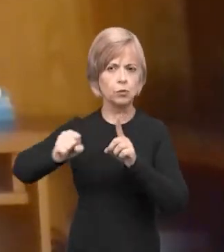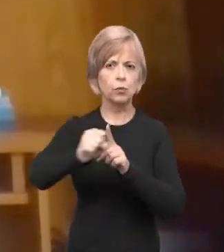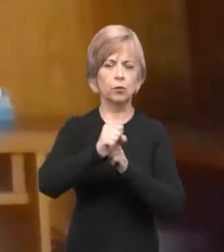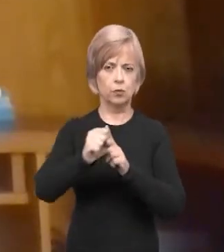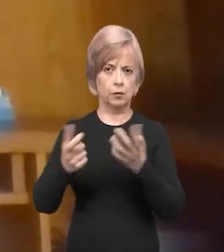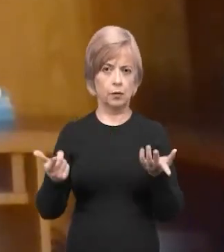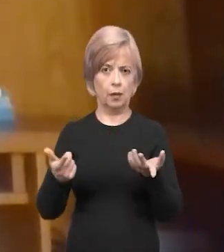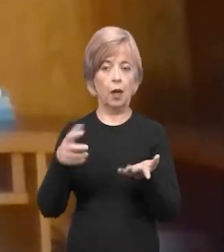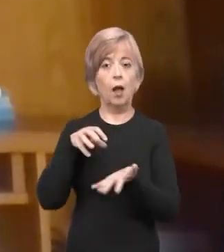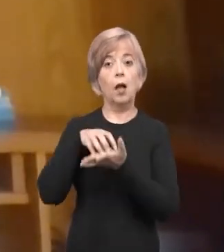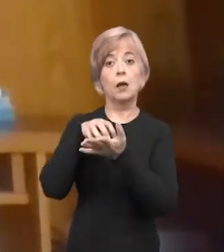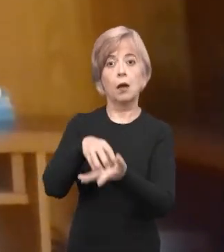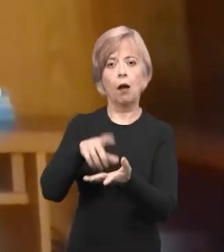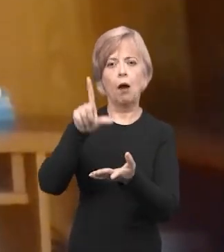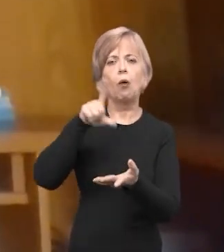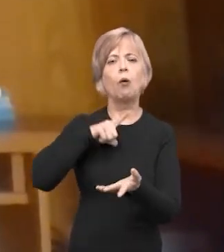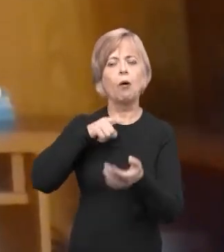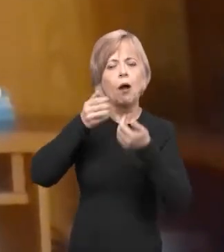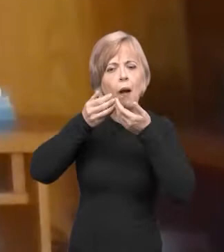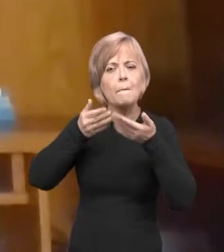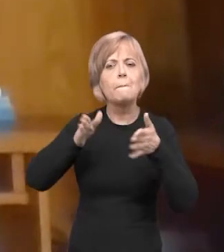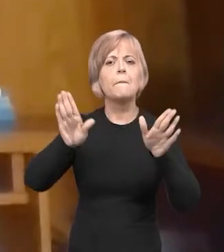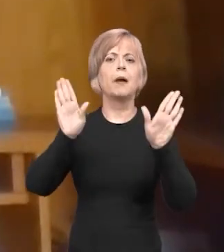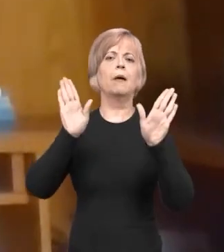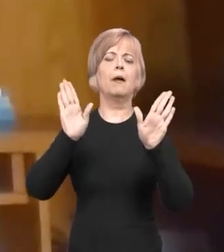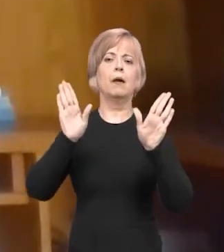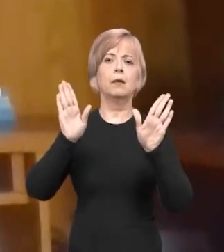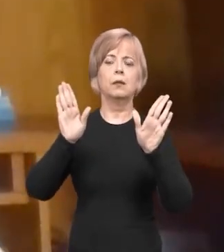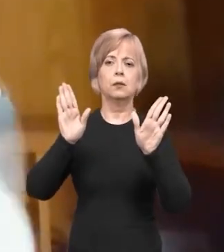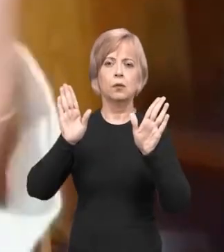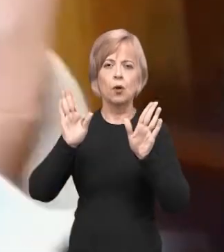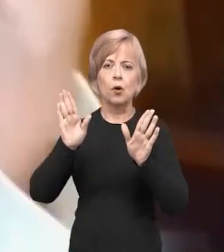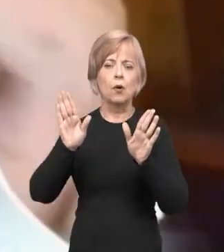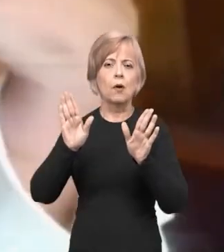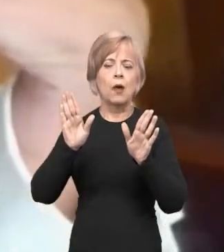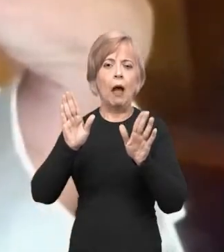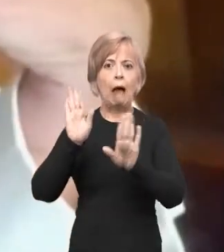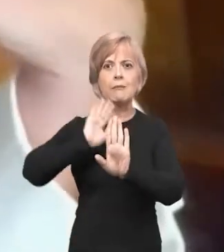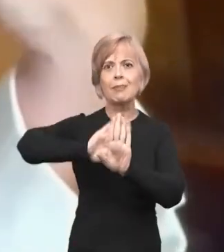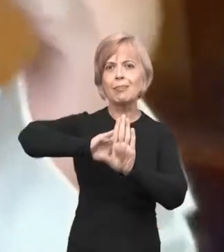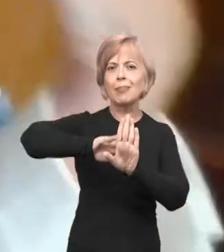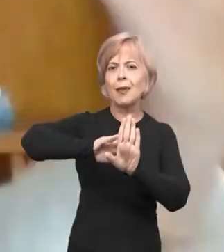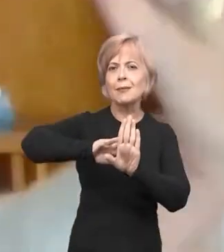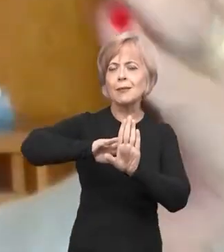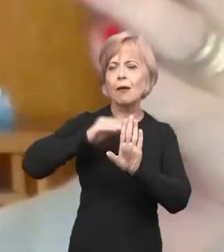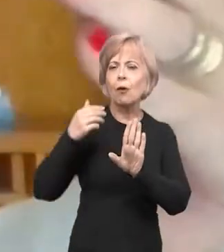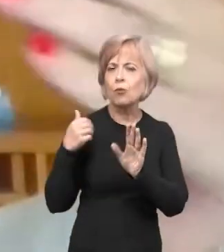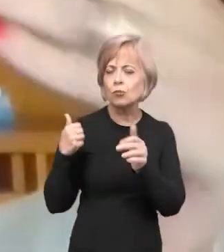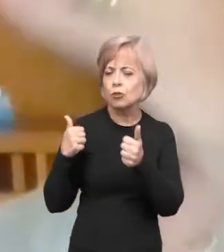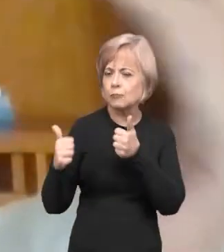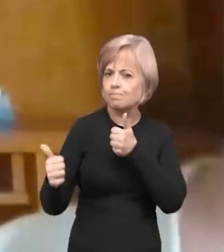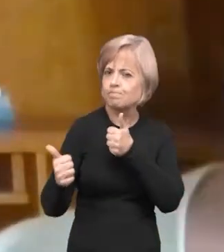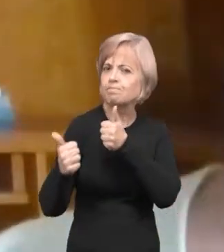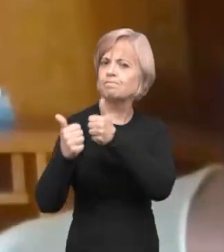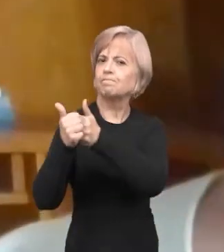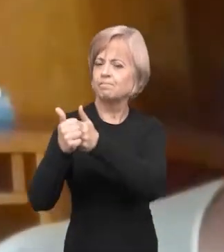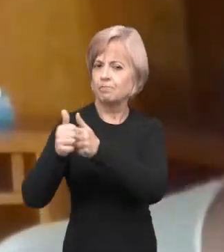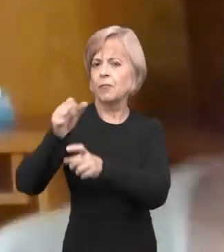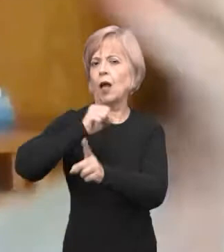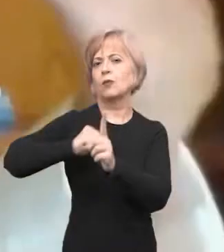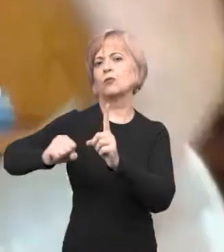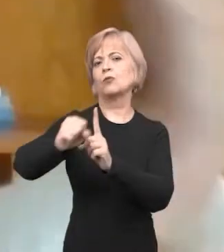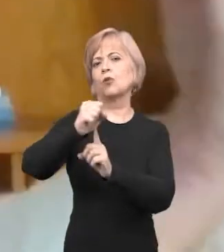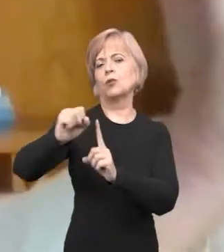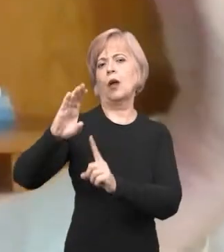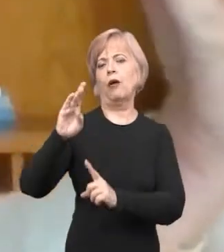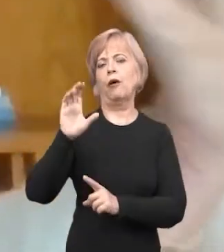ele tem essa abertura e essa intenção de se aproximar da sociedade